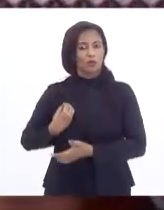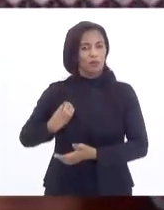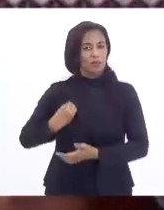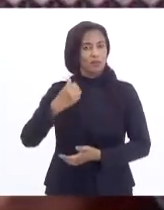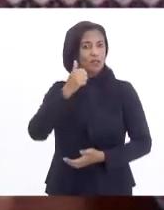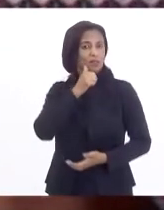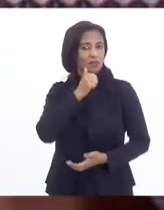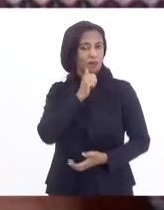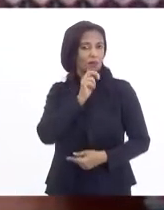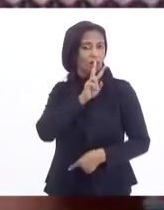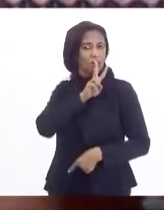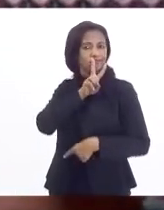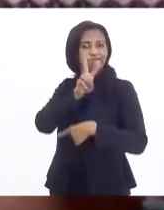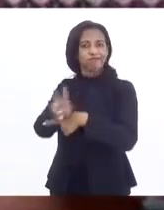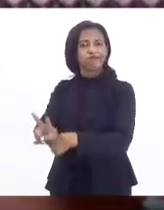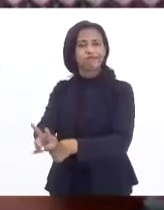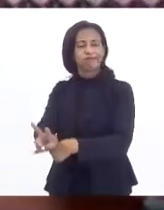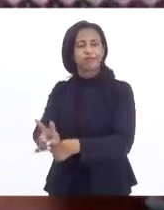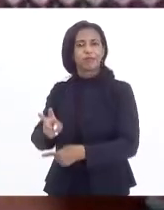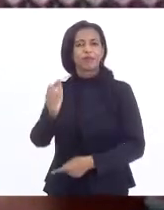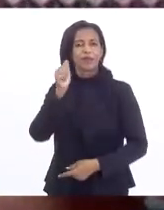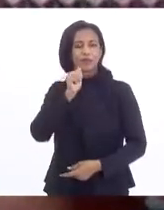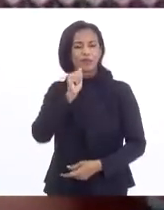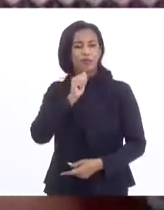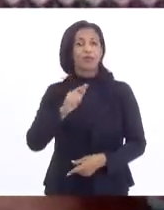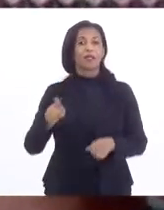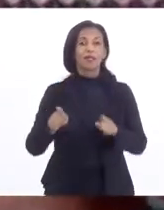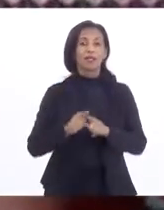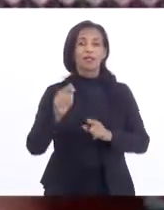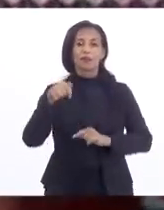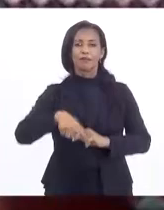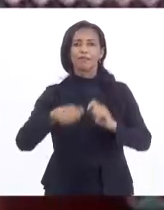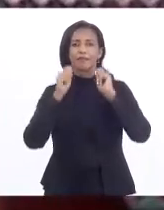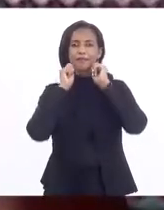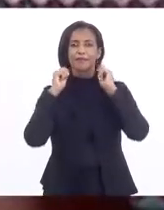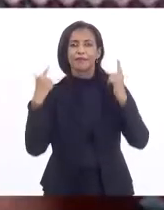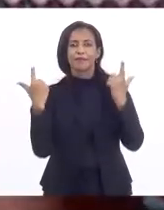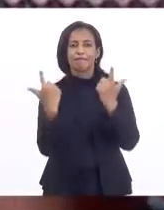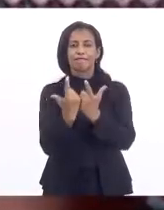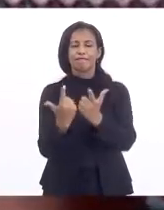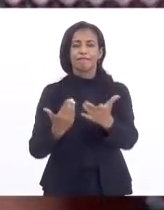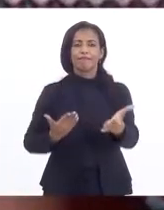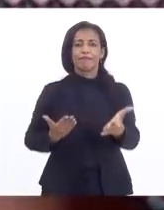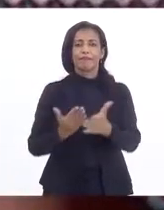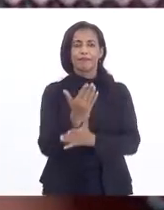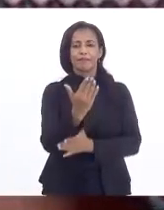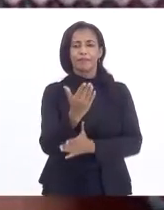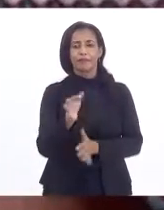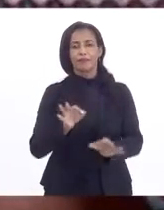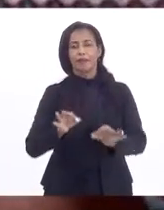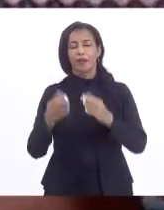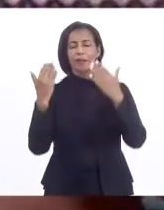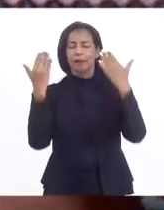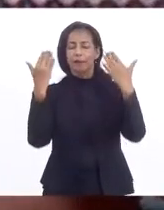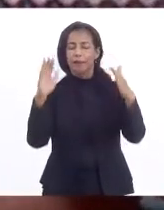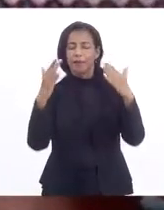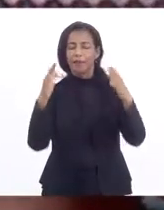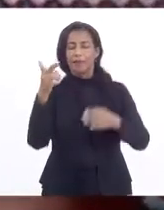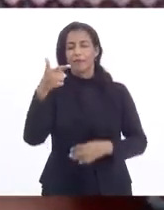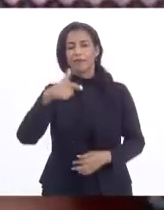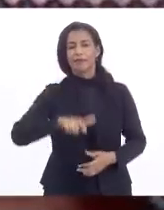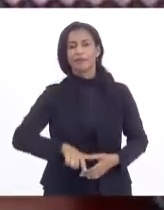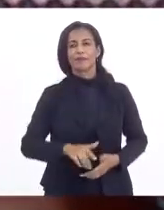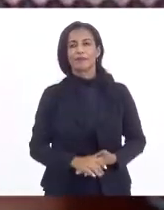à defesa da vida da mulher, e a essa casa que aprova esse projeto. Então, parabenizar mais uma